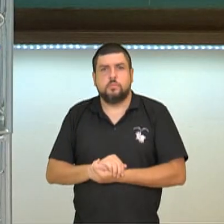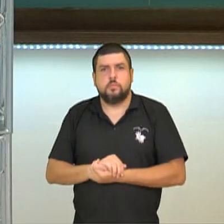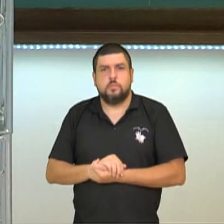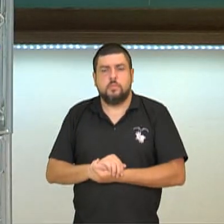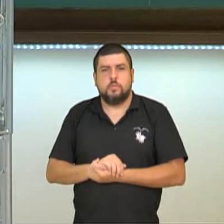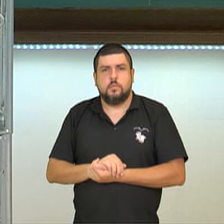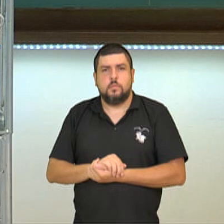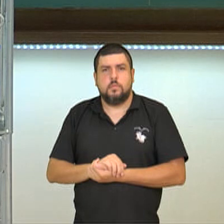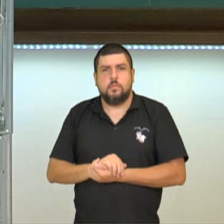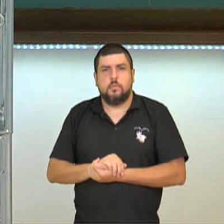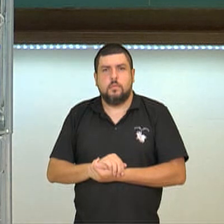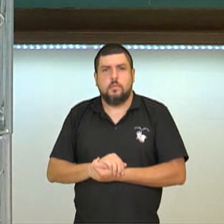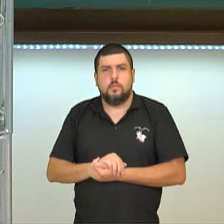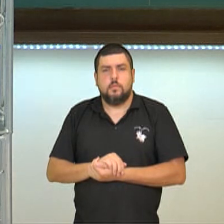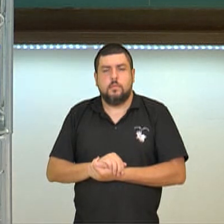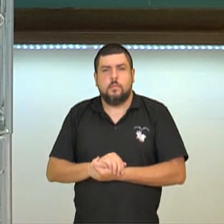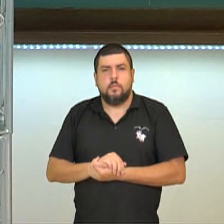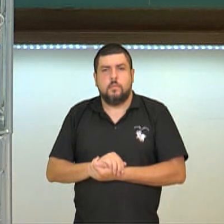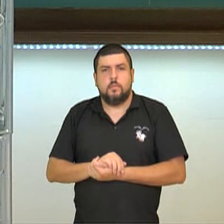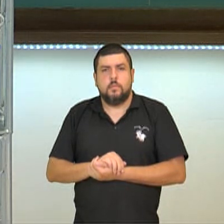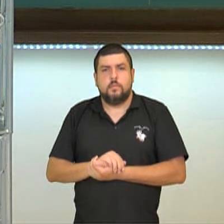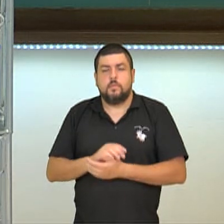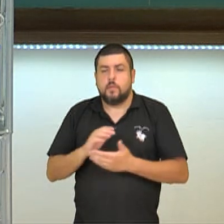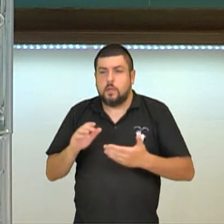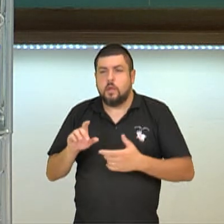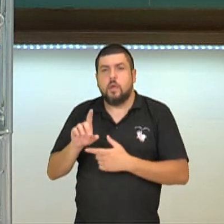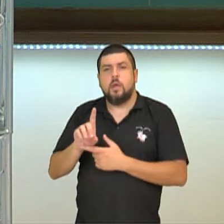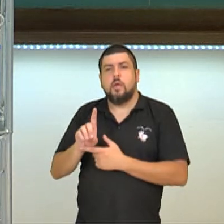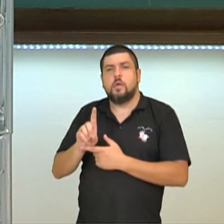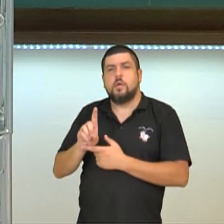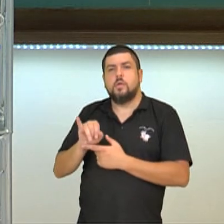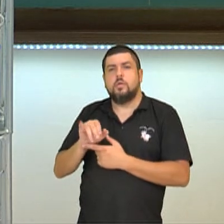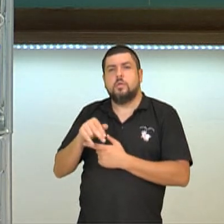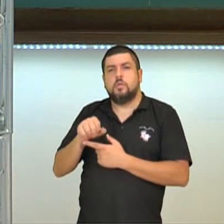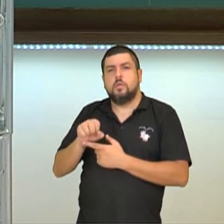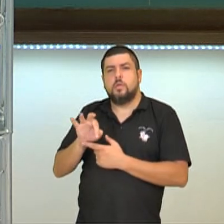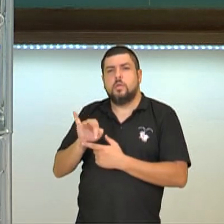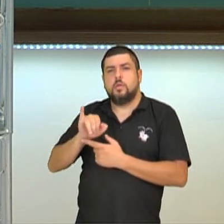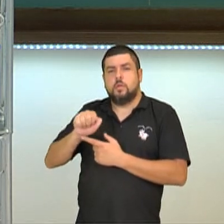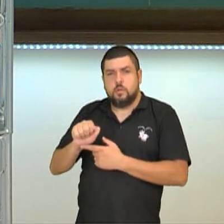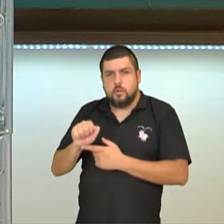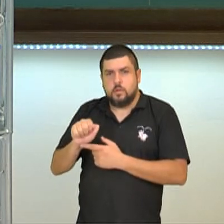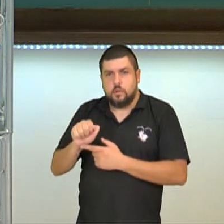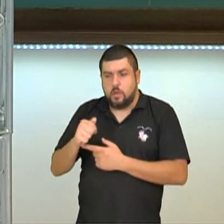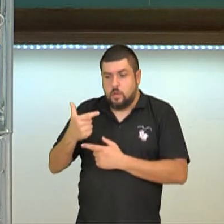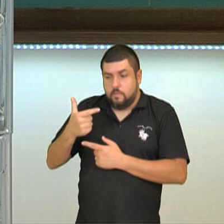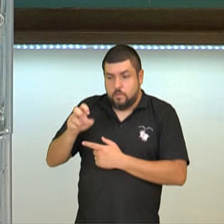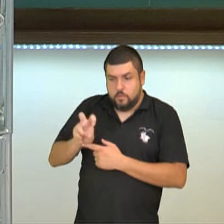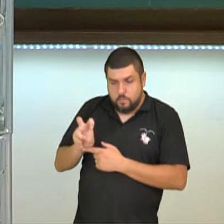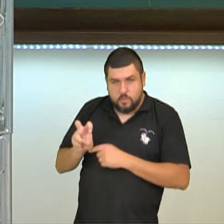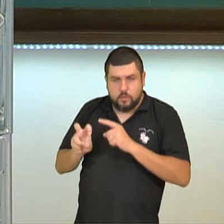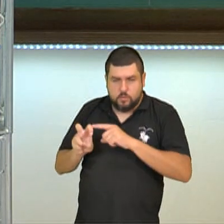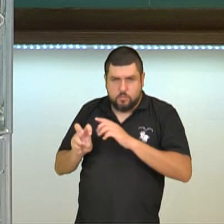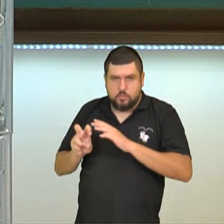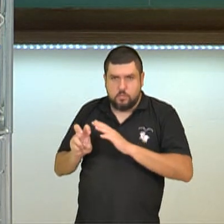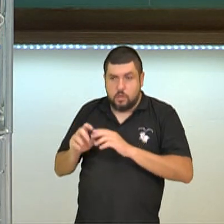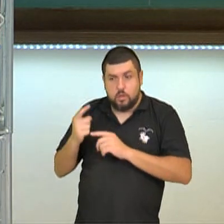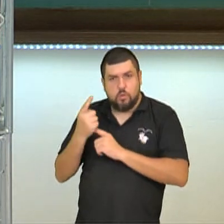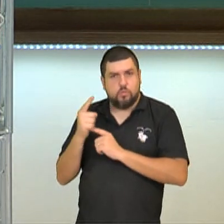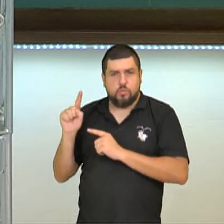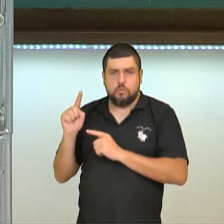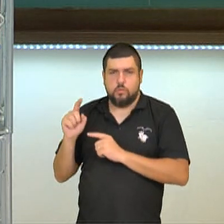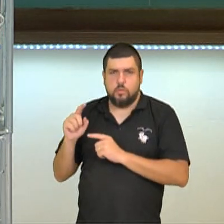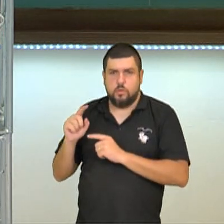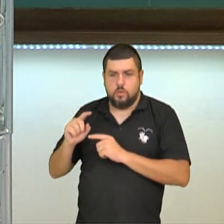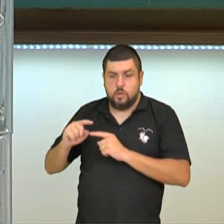Tirando o caso da dinastia do reino Cuxi, da 25ª, que foi um caso à parte, em geral, a política de Cuxi